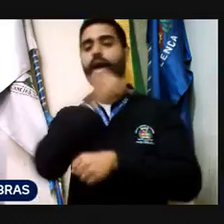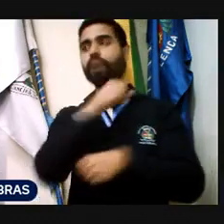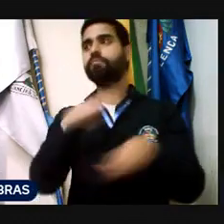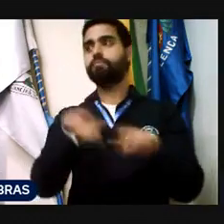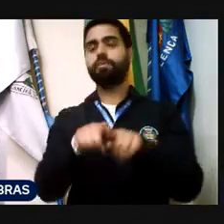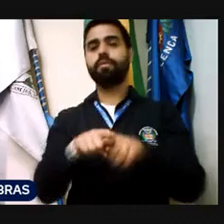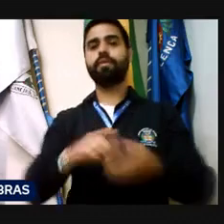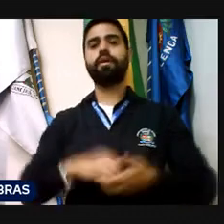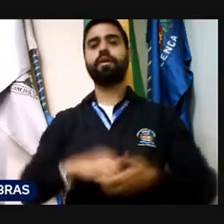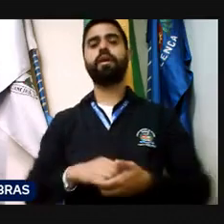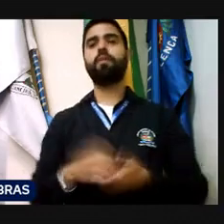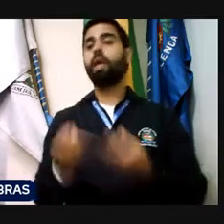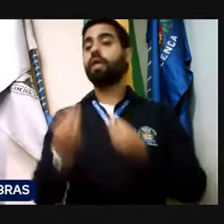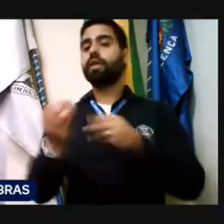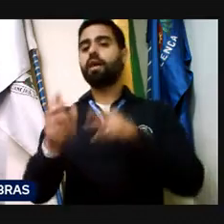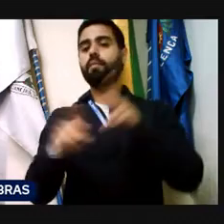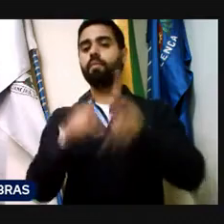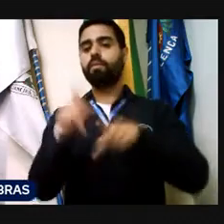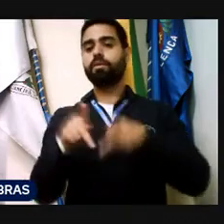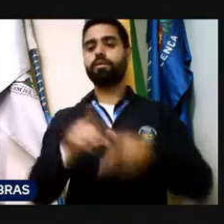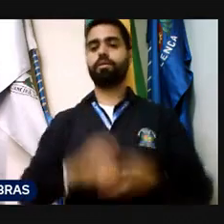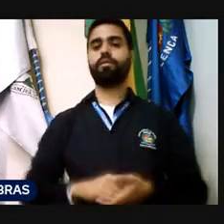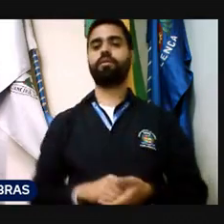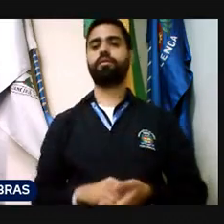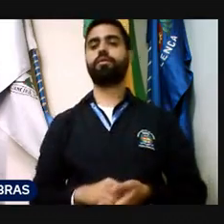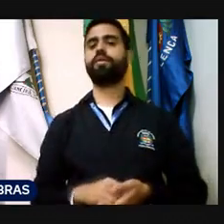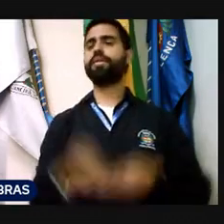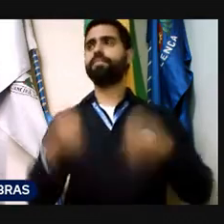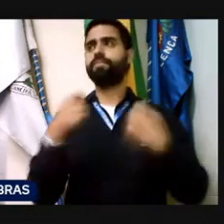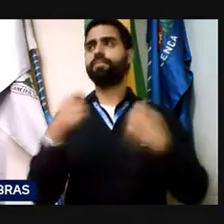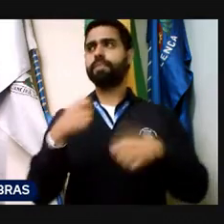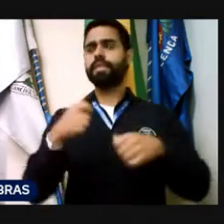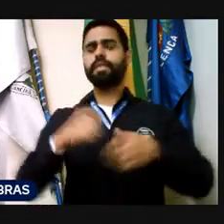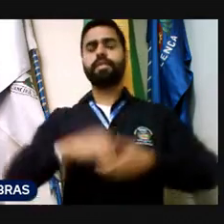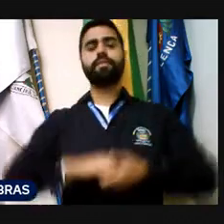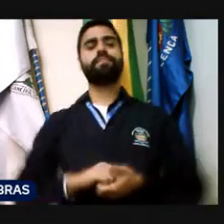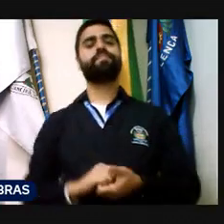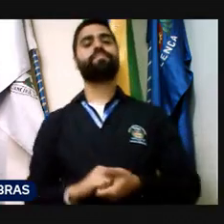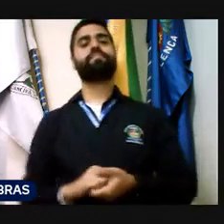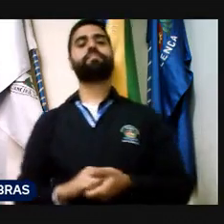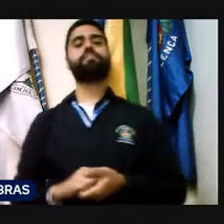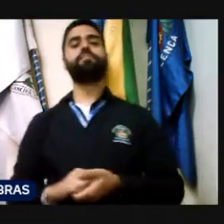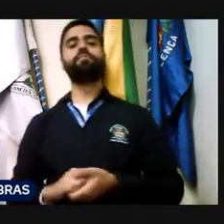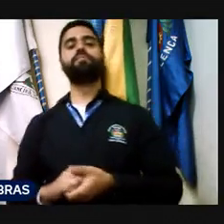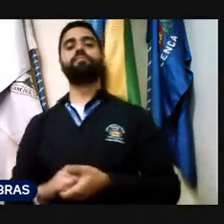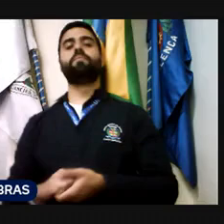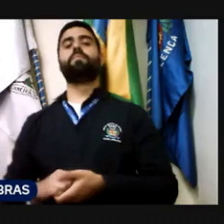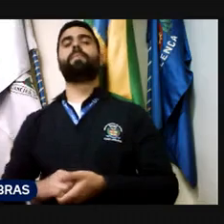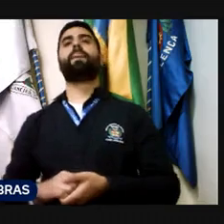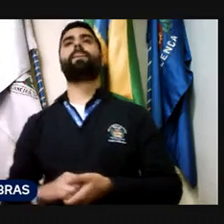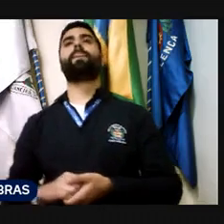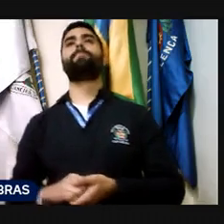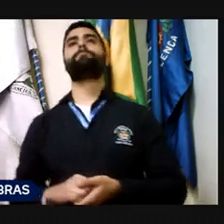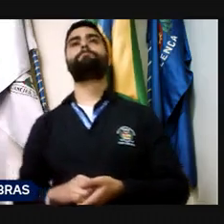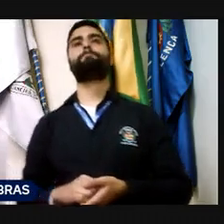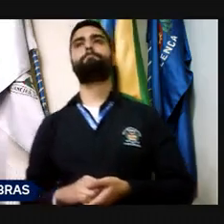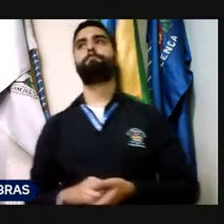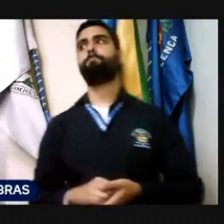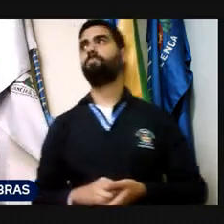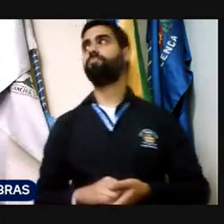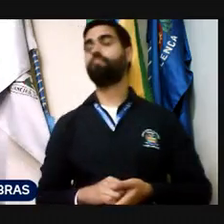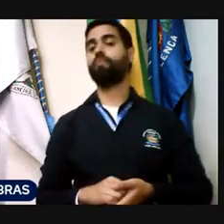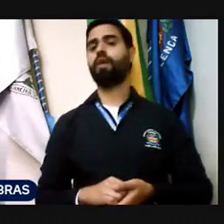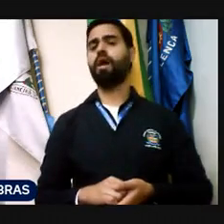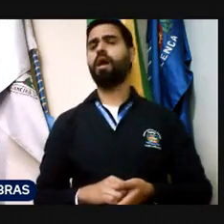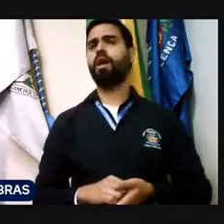possível para a comunidade, para a população que tanto precisa dela, né? Já que hoje a